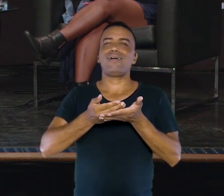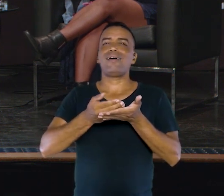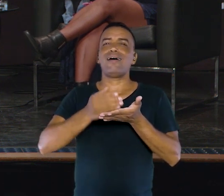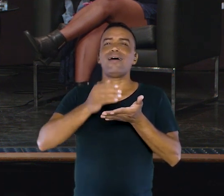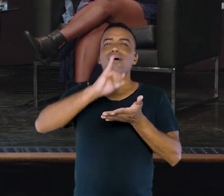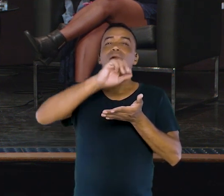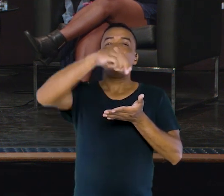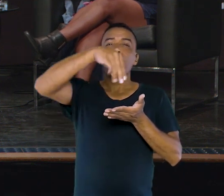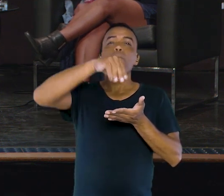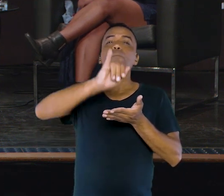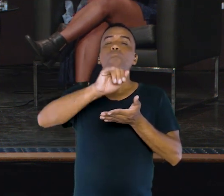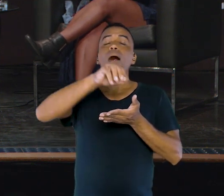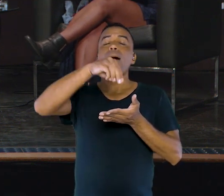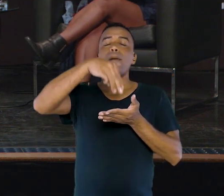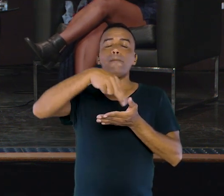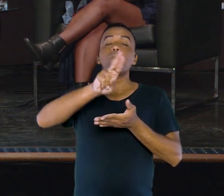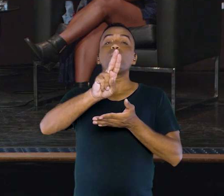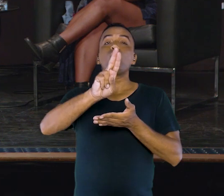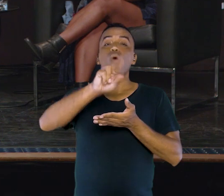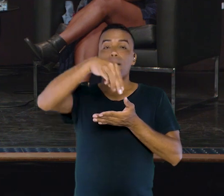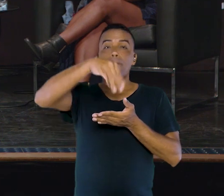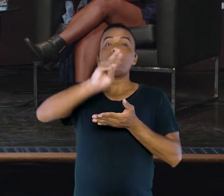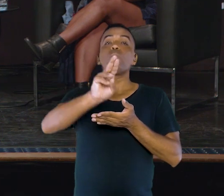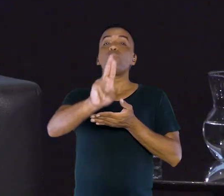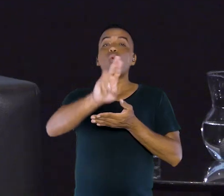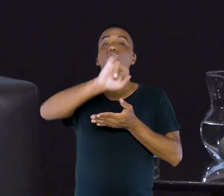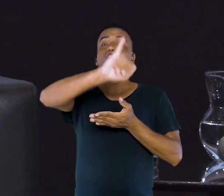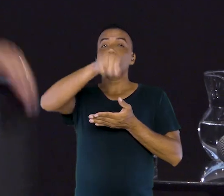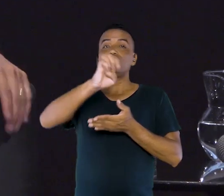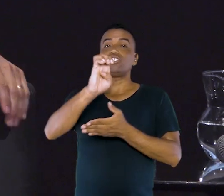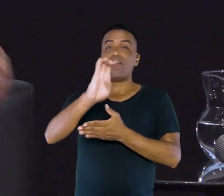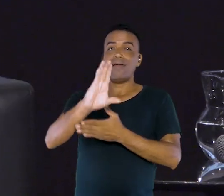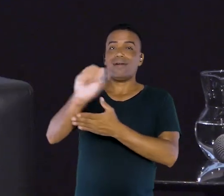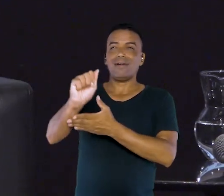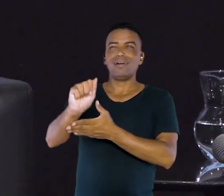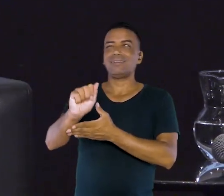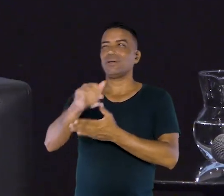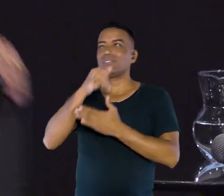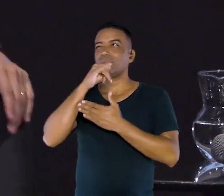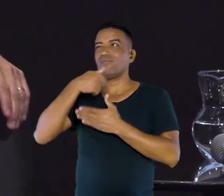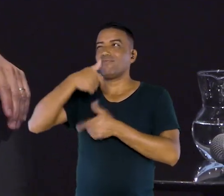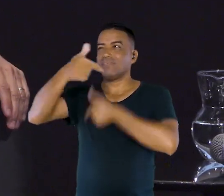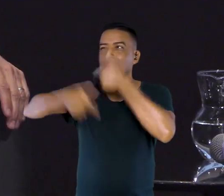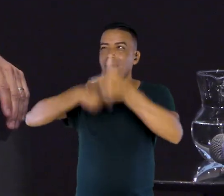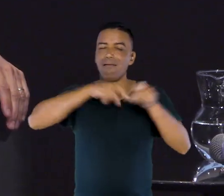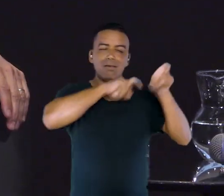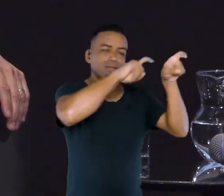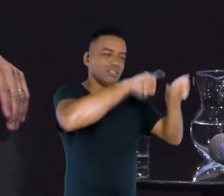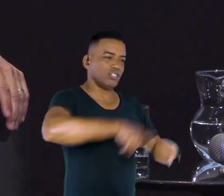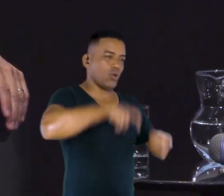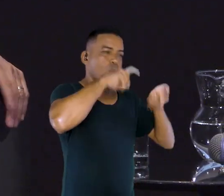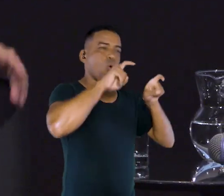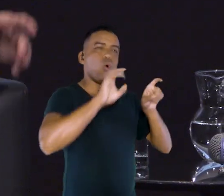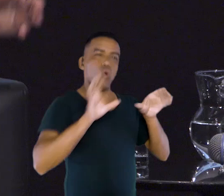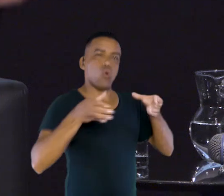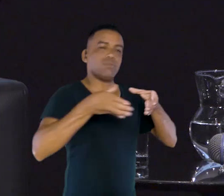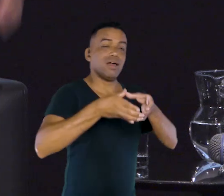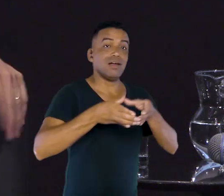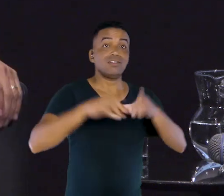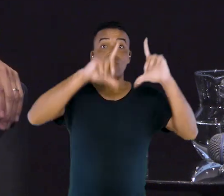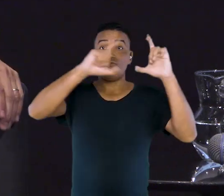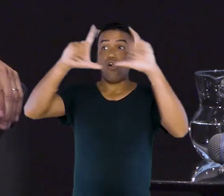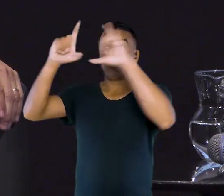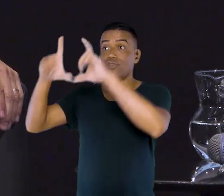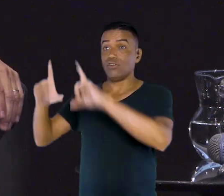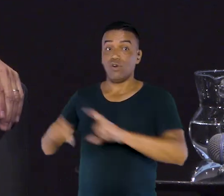assim, por causa do trabalho de arqueologia, trabalho de campo, é muito comum que a gente vai trabalhar no interior, né, nas comunidades, e eu gosto muito de